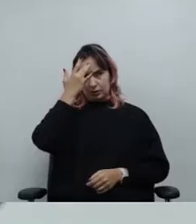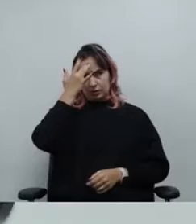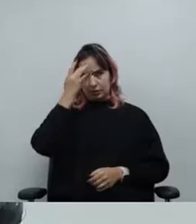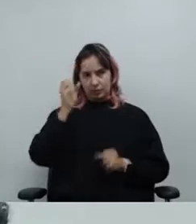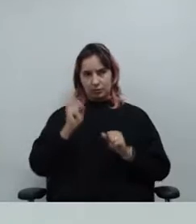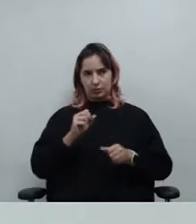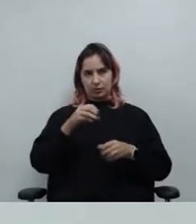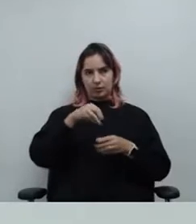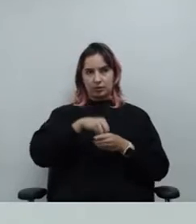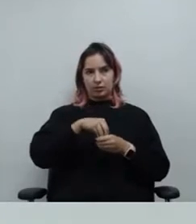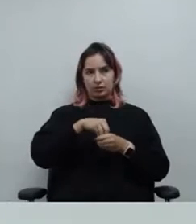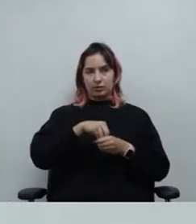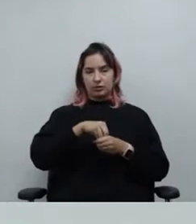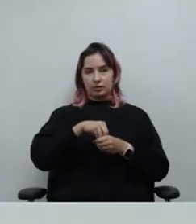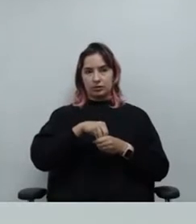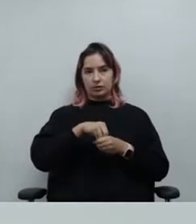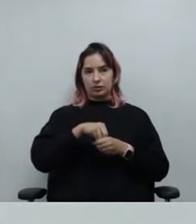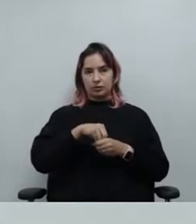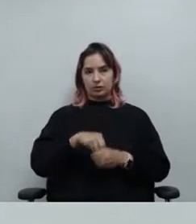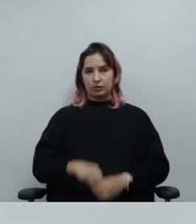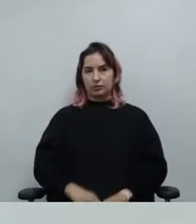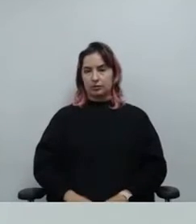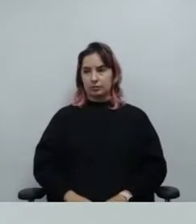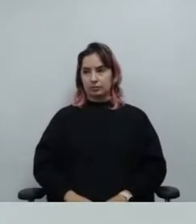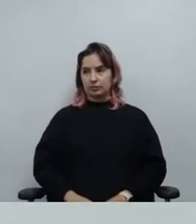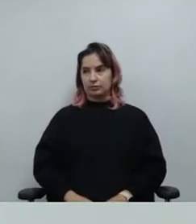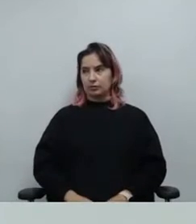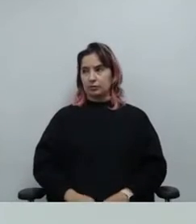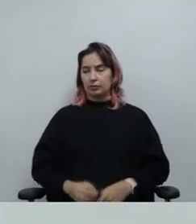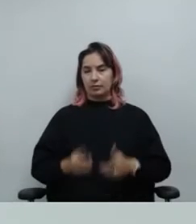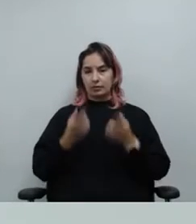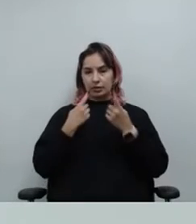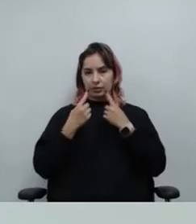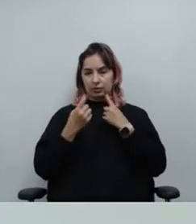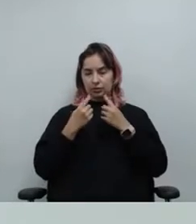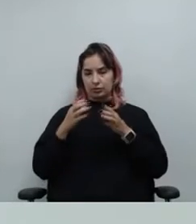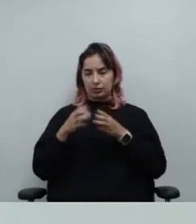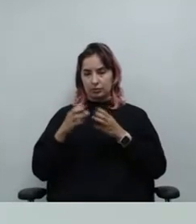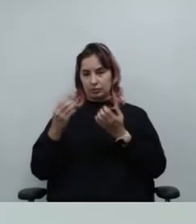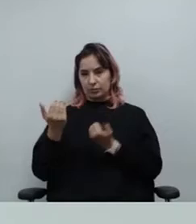que está... Obrigada, Jackson. Que tá a discussão do Rede Apoia.